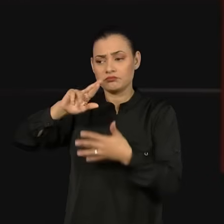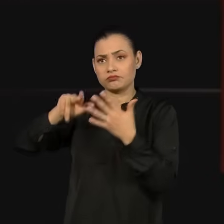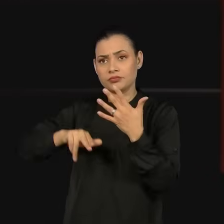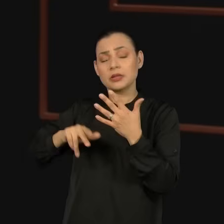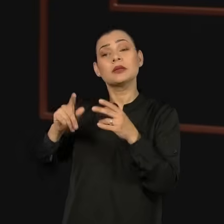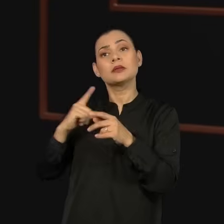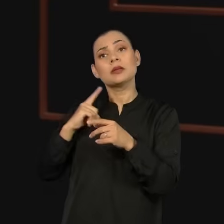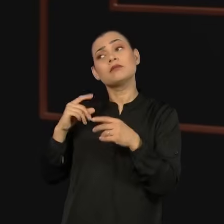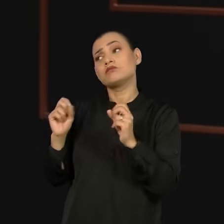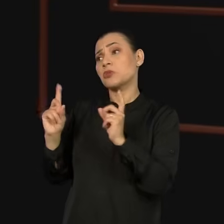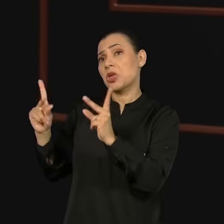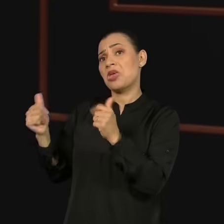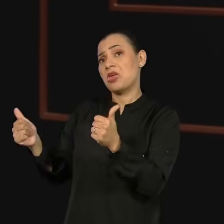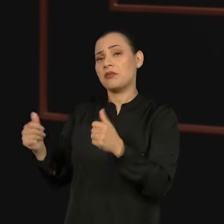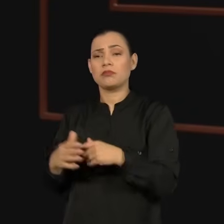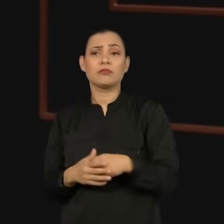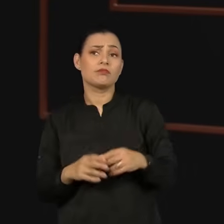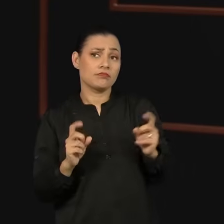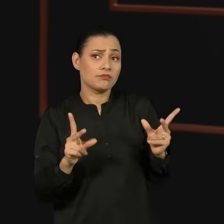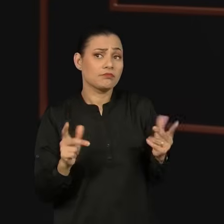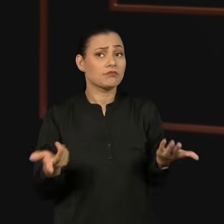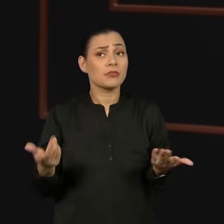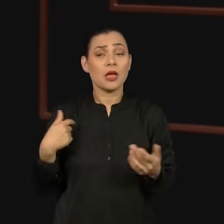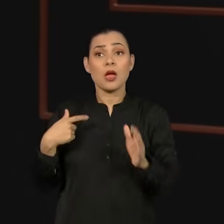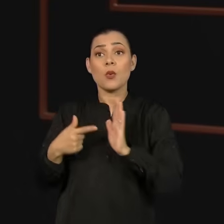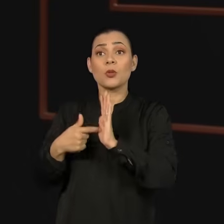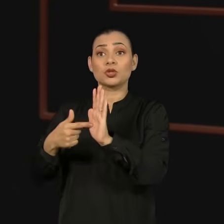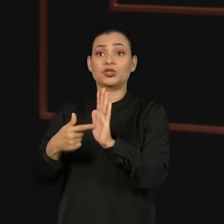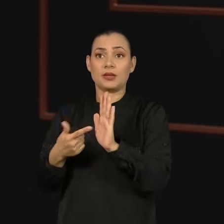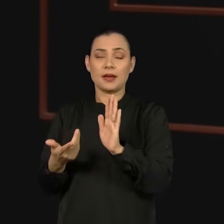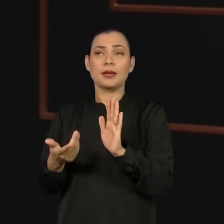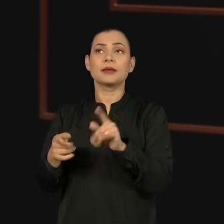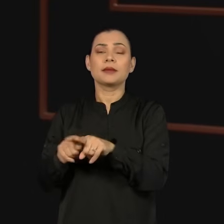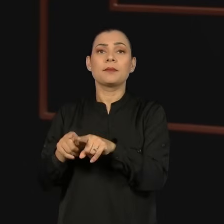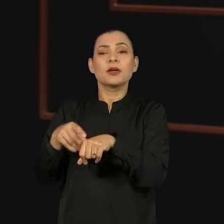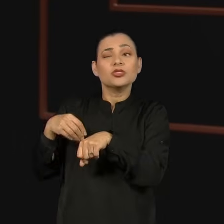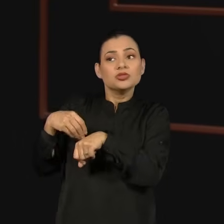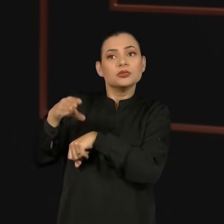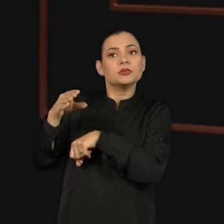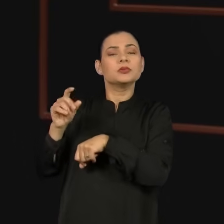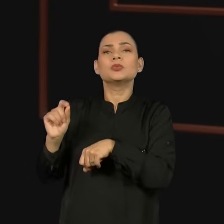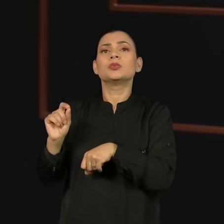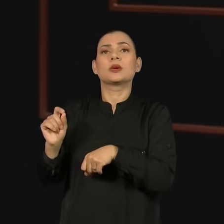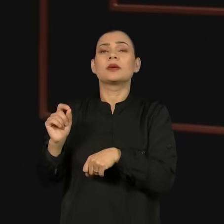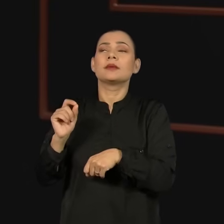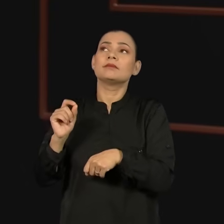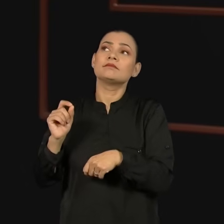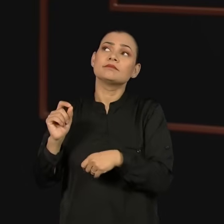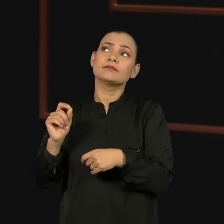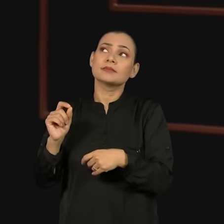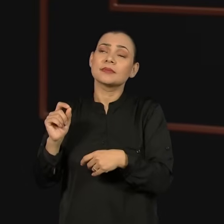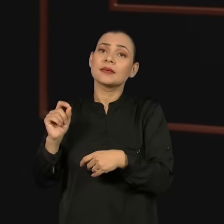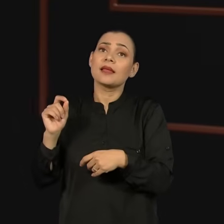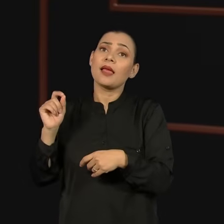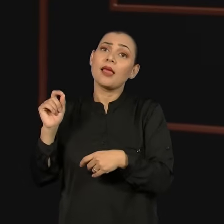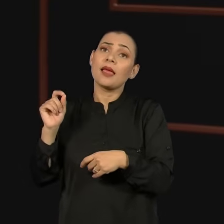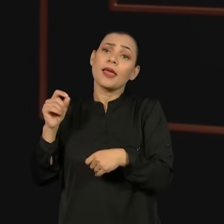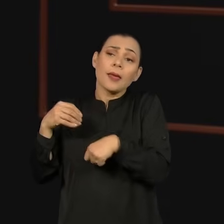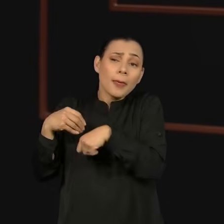Ele falou, então tá bom. Aí eu dei para ele, inclusive, um argumento que eu tinha feito, que na verdade era um livro.